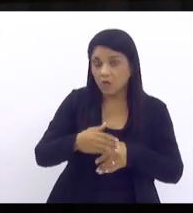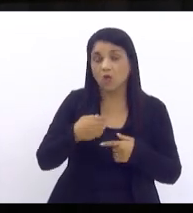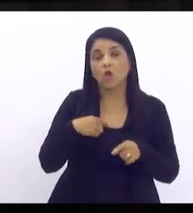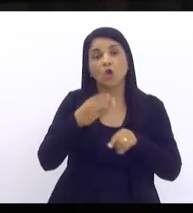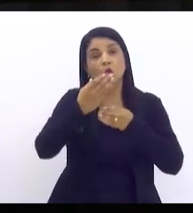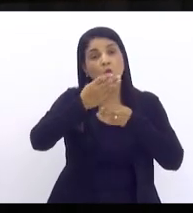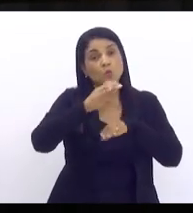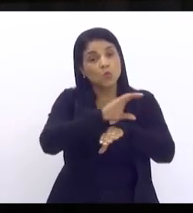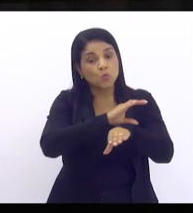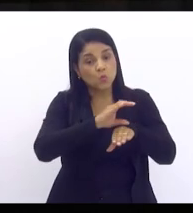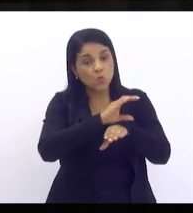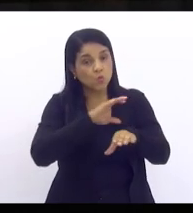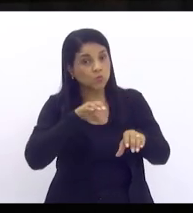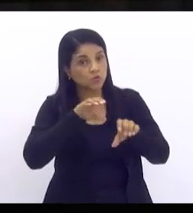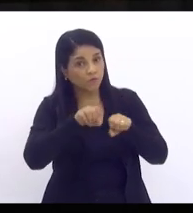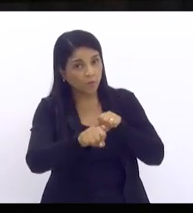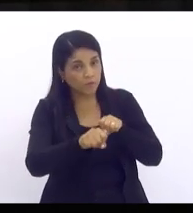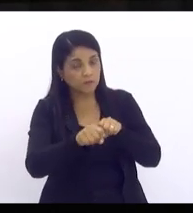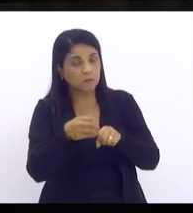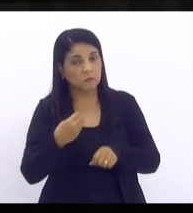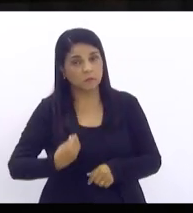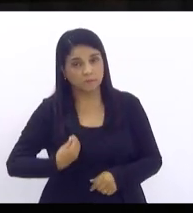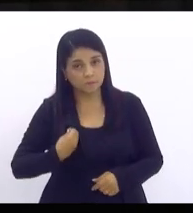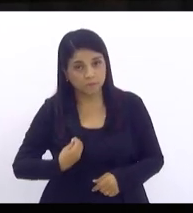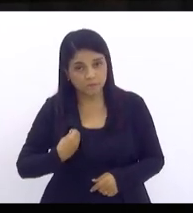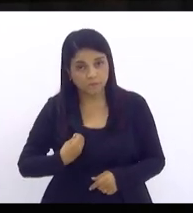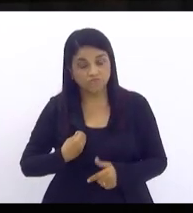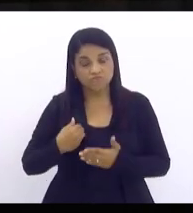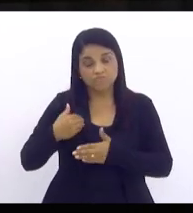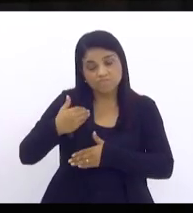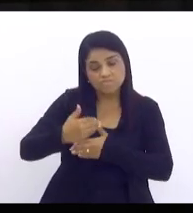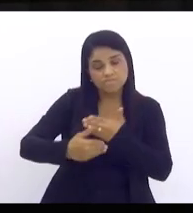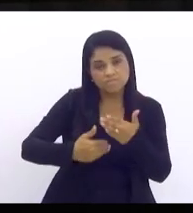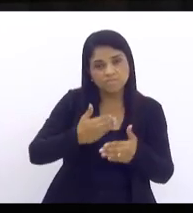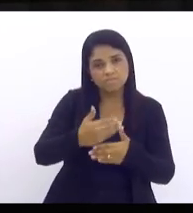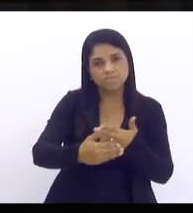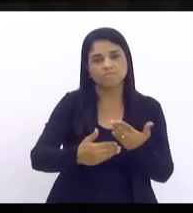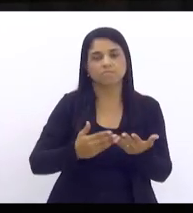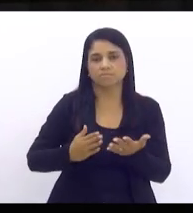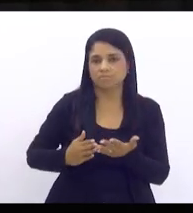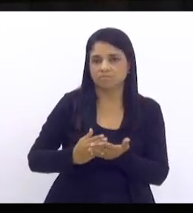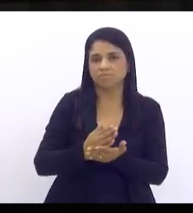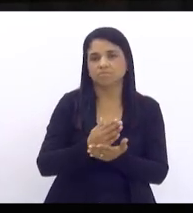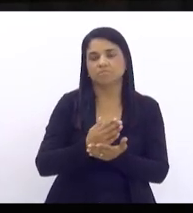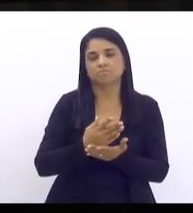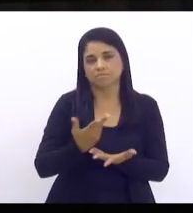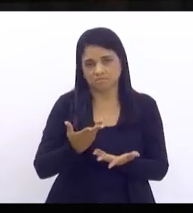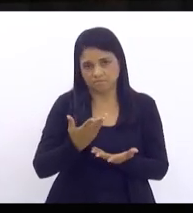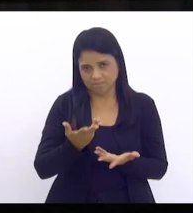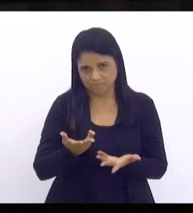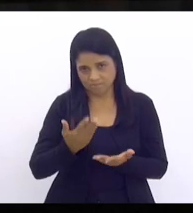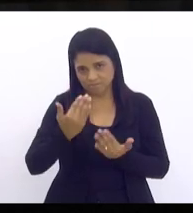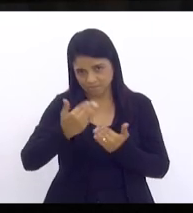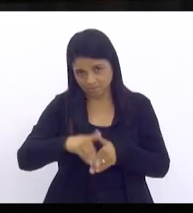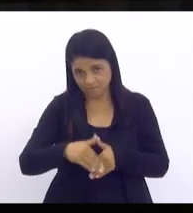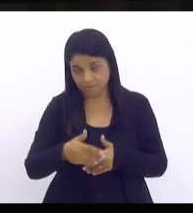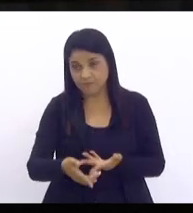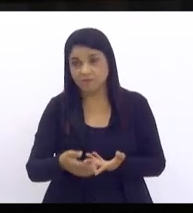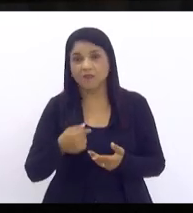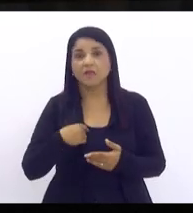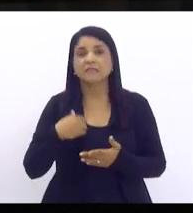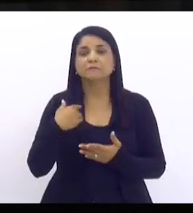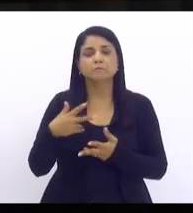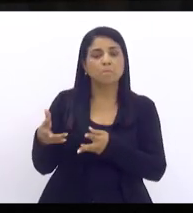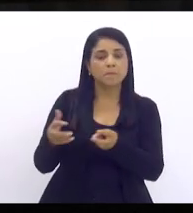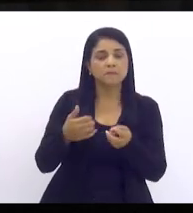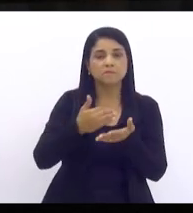de formação que serviu como parte do processo classificatório. No entanto, a gente percebe que a Secretaria de Educação